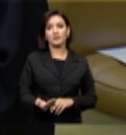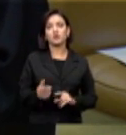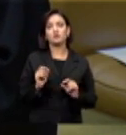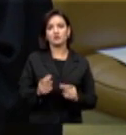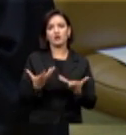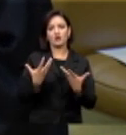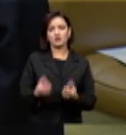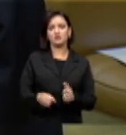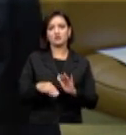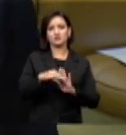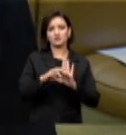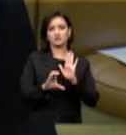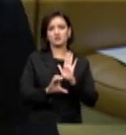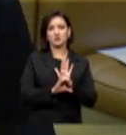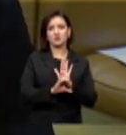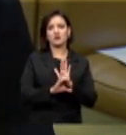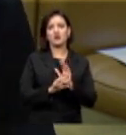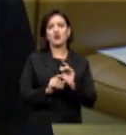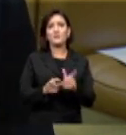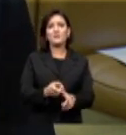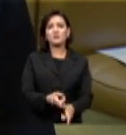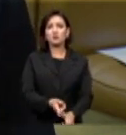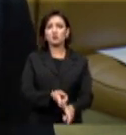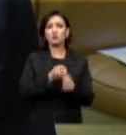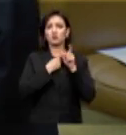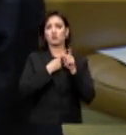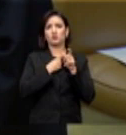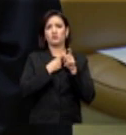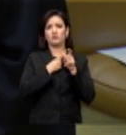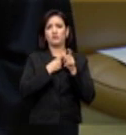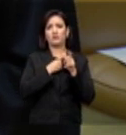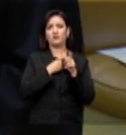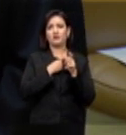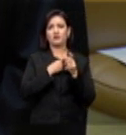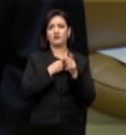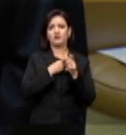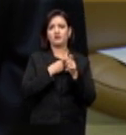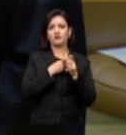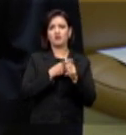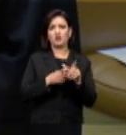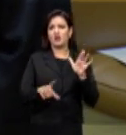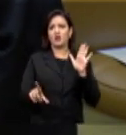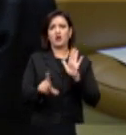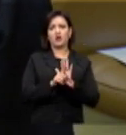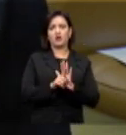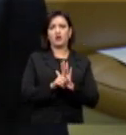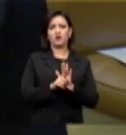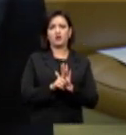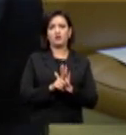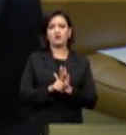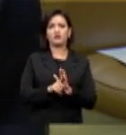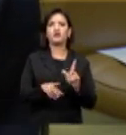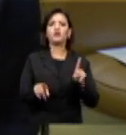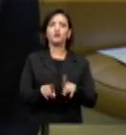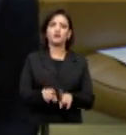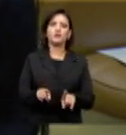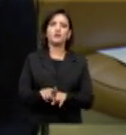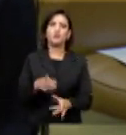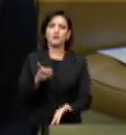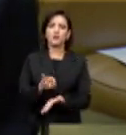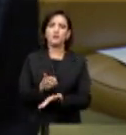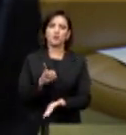medida cautelar para suspender imediatamente a vigência da referida lei e pela procedência